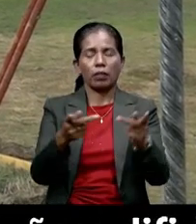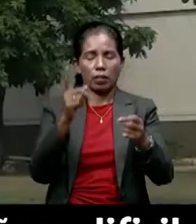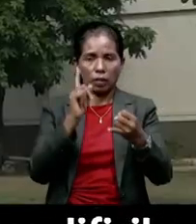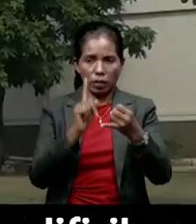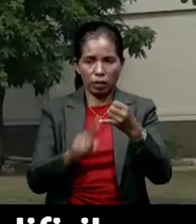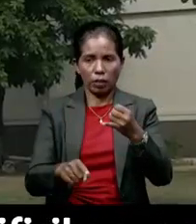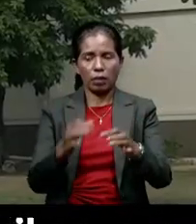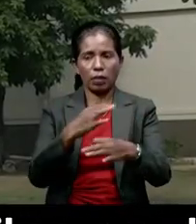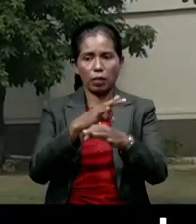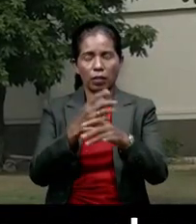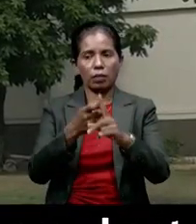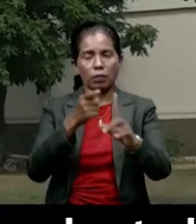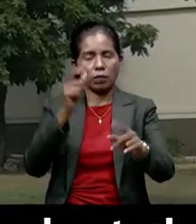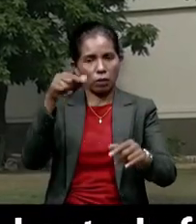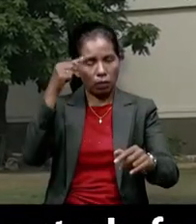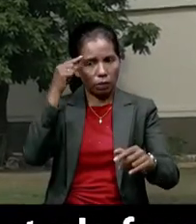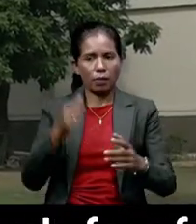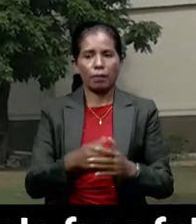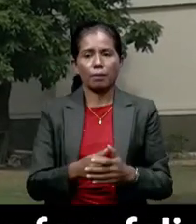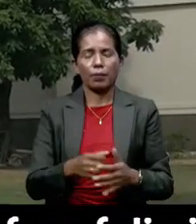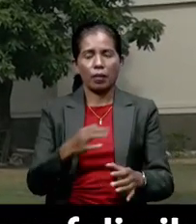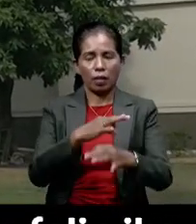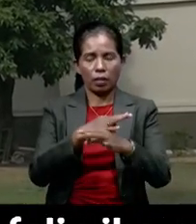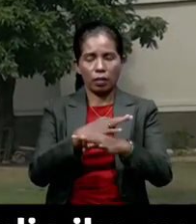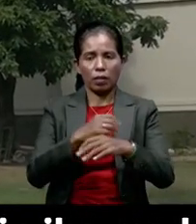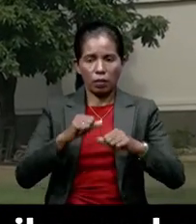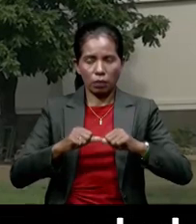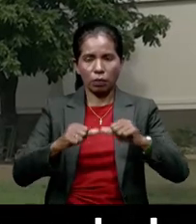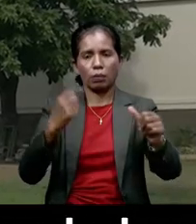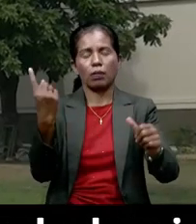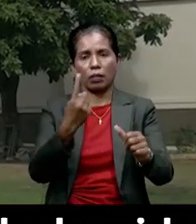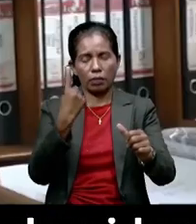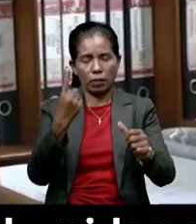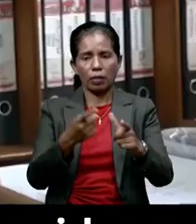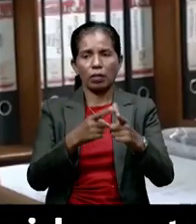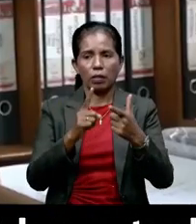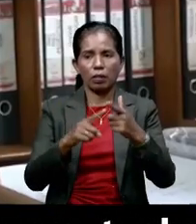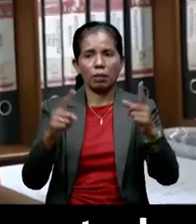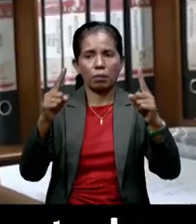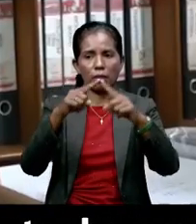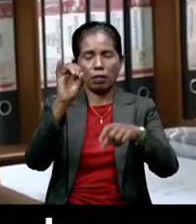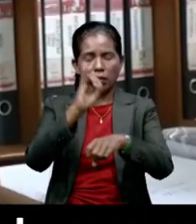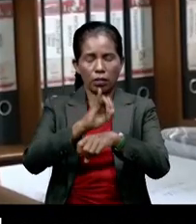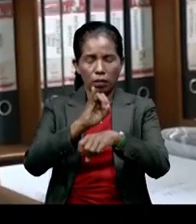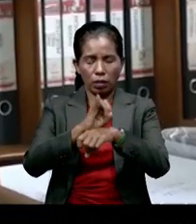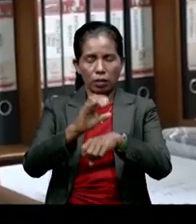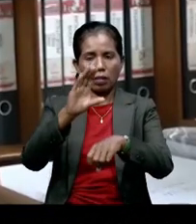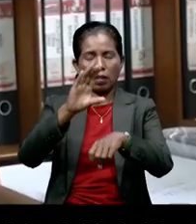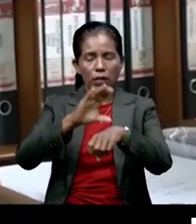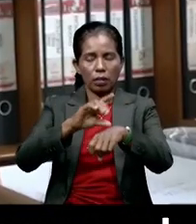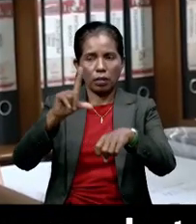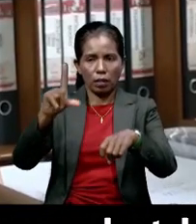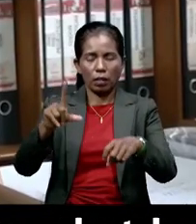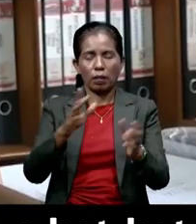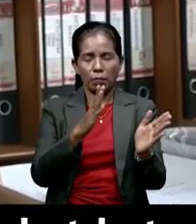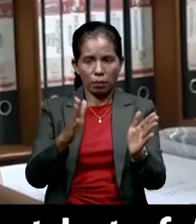em reabilitação com o governo. Reabilitação se na Fatin continua, ba Igreja Catedral e a preparação